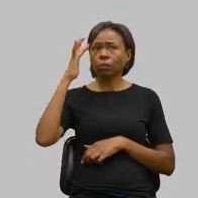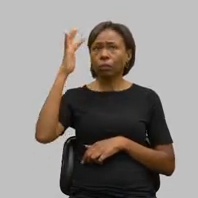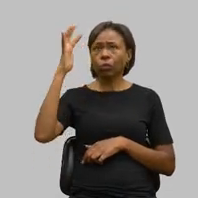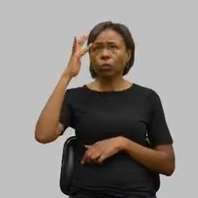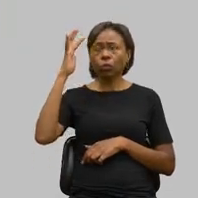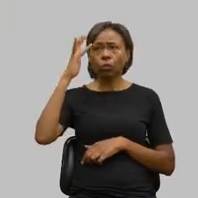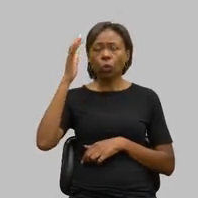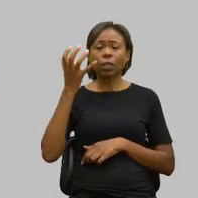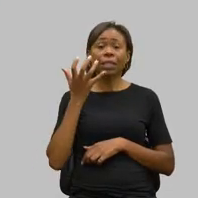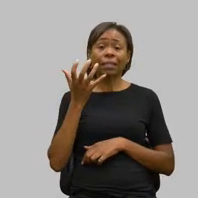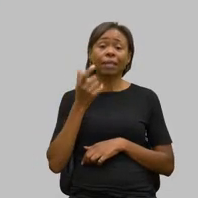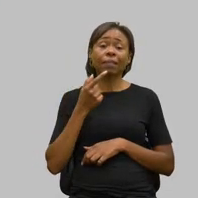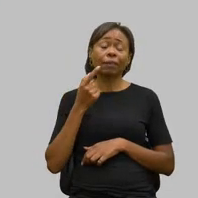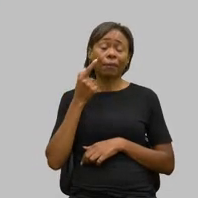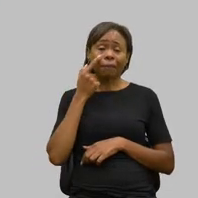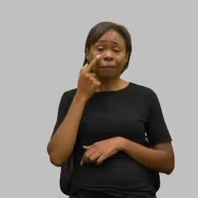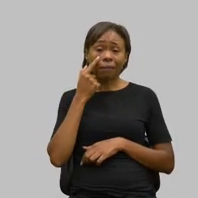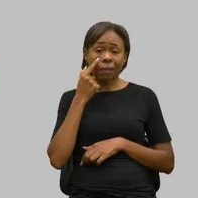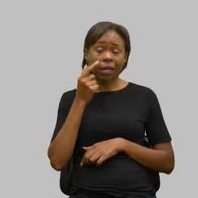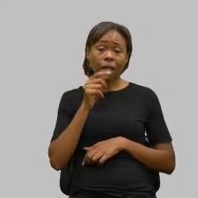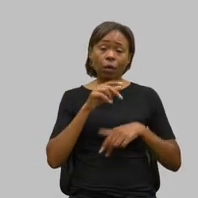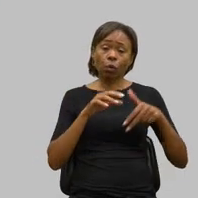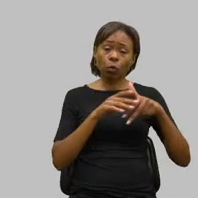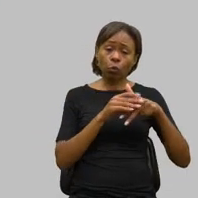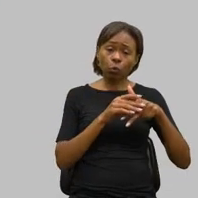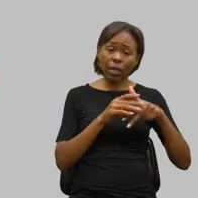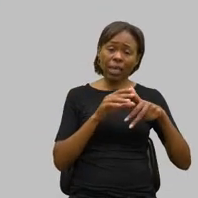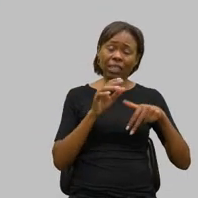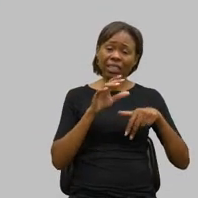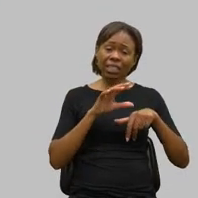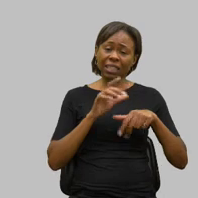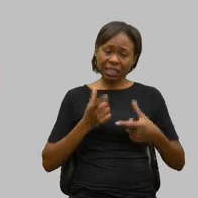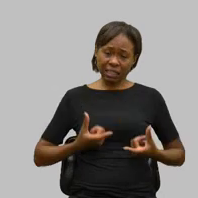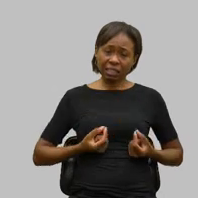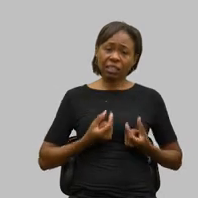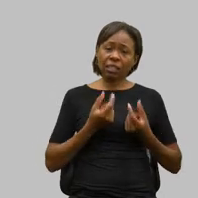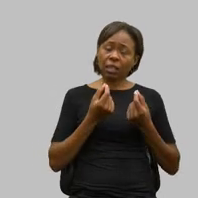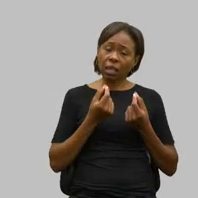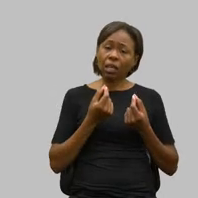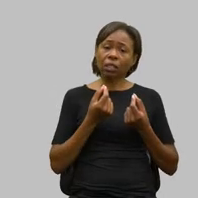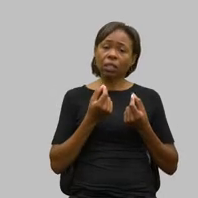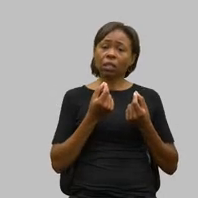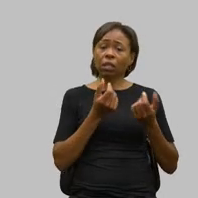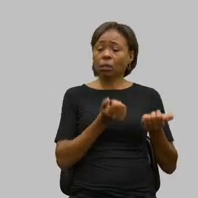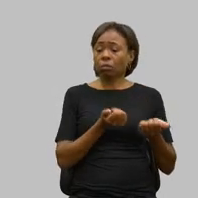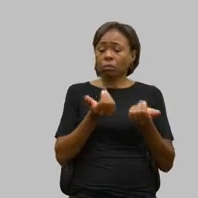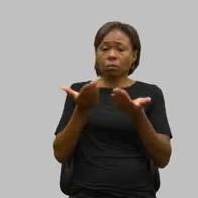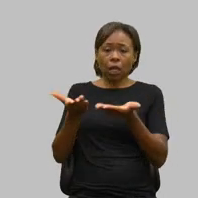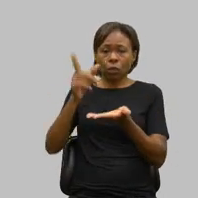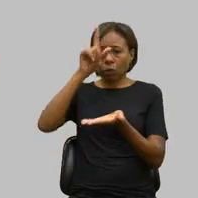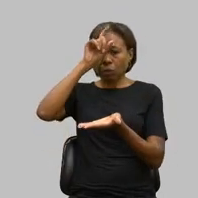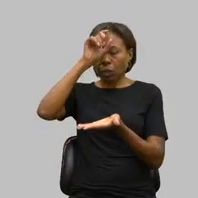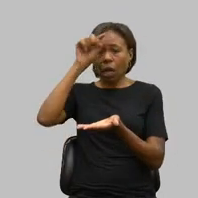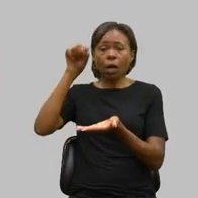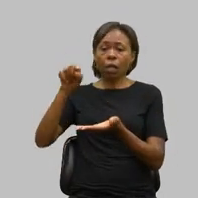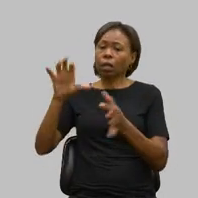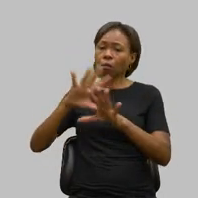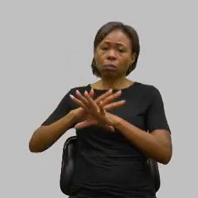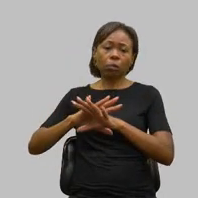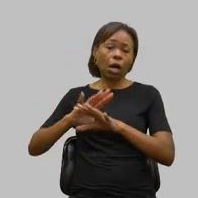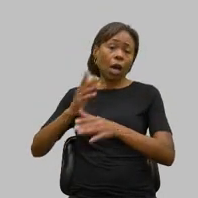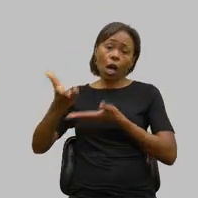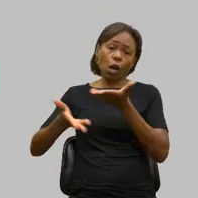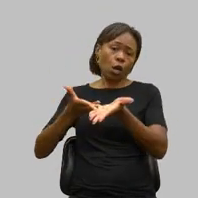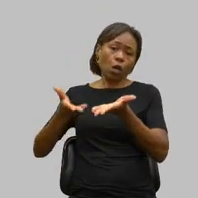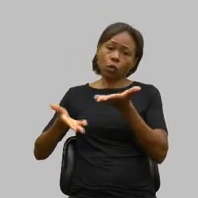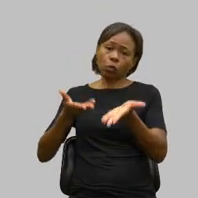ver o paciente oncológico ser entregue ao prestador e o prestador resolver como um todo. A gente não consegue ter isso ainda. Não sei se